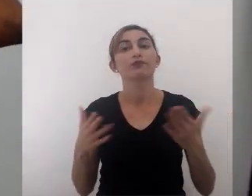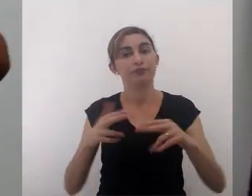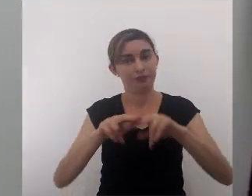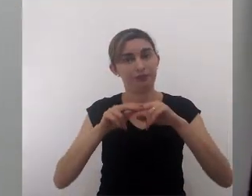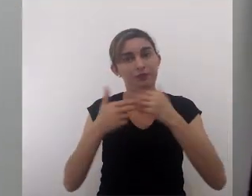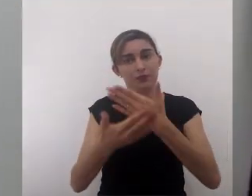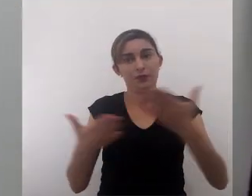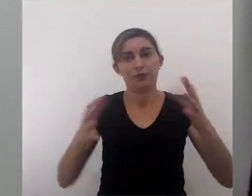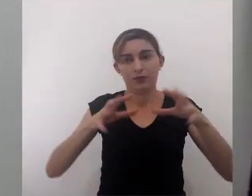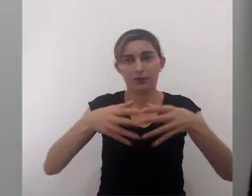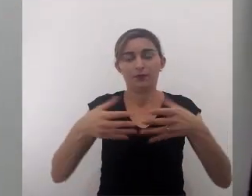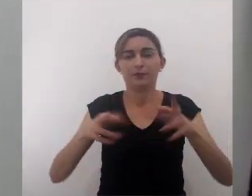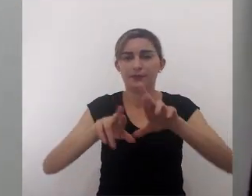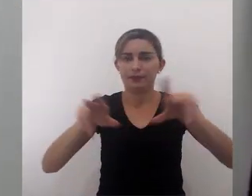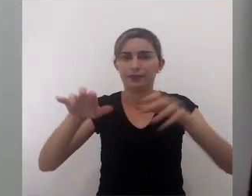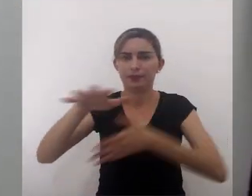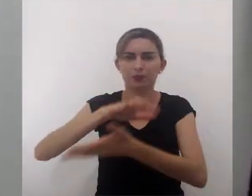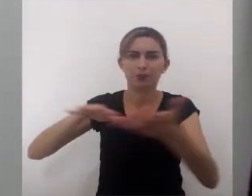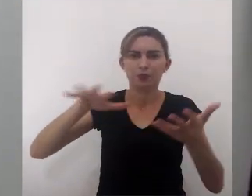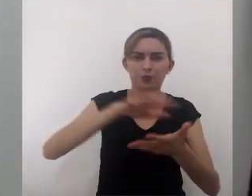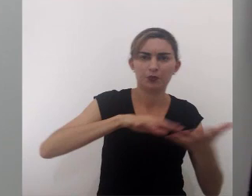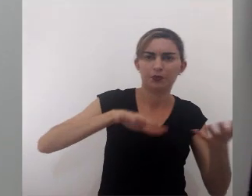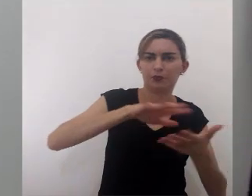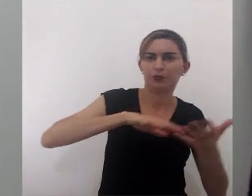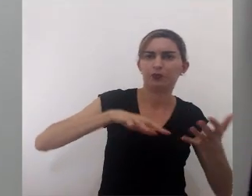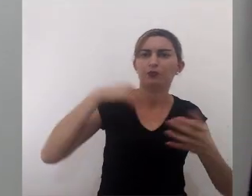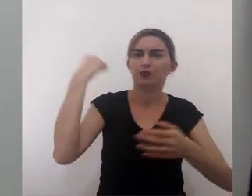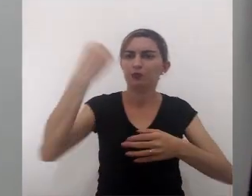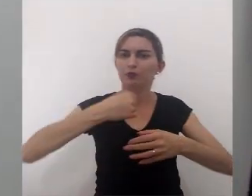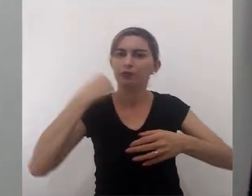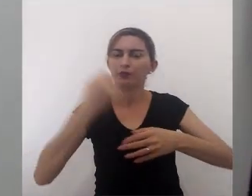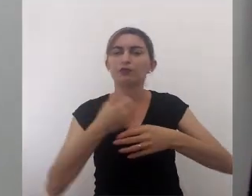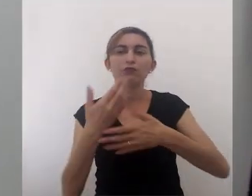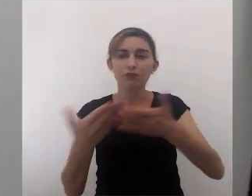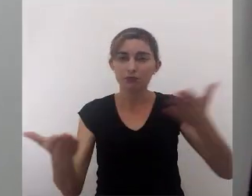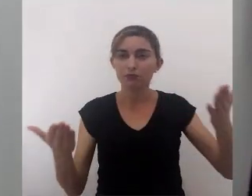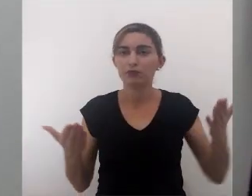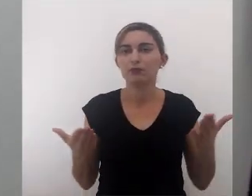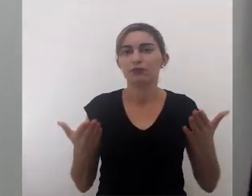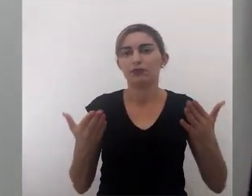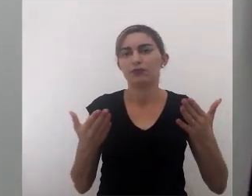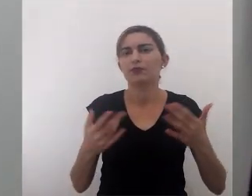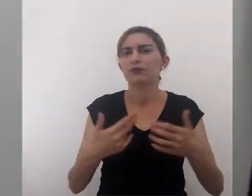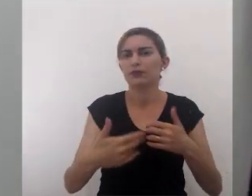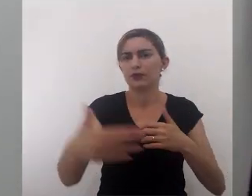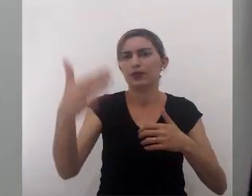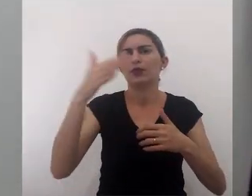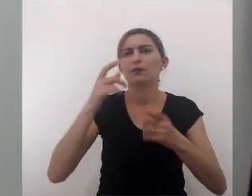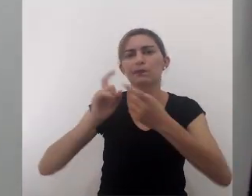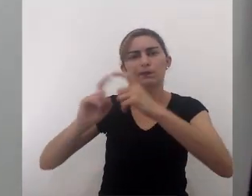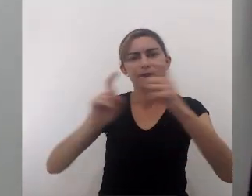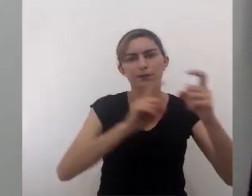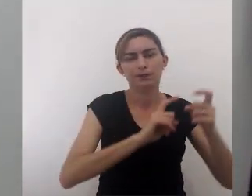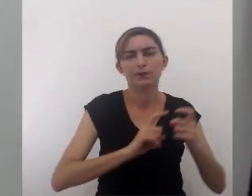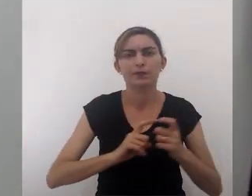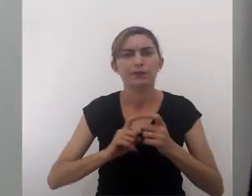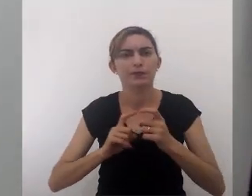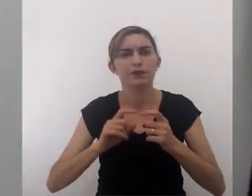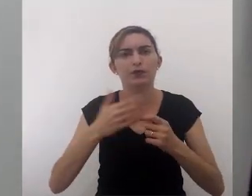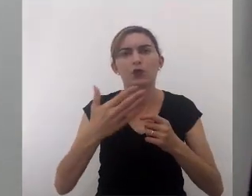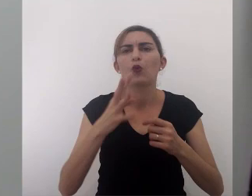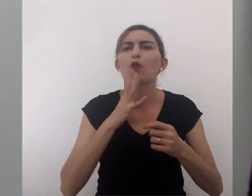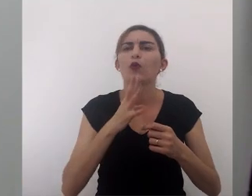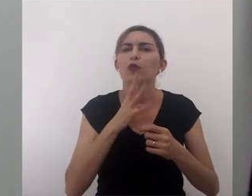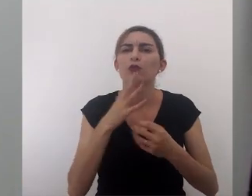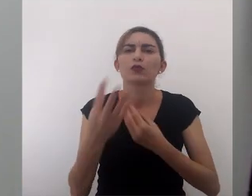Então, esse conjunto de movimentos sincrônicos, né, e sem articulação direta, ficou